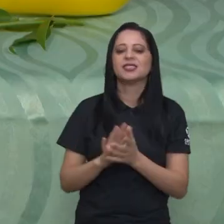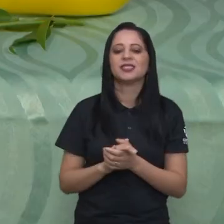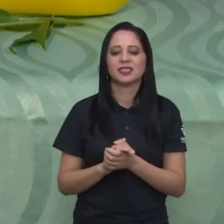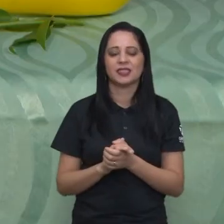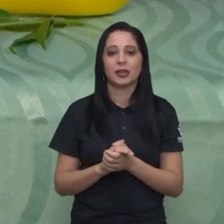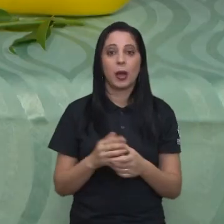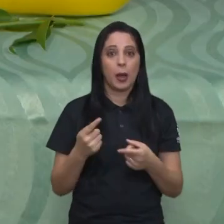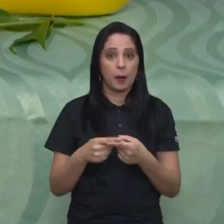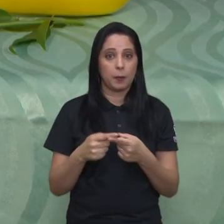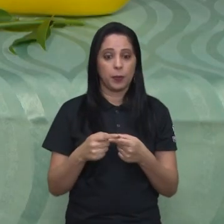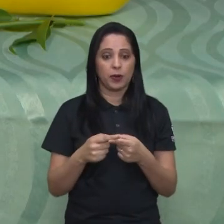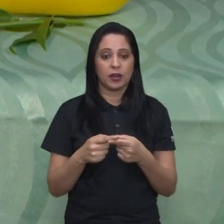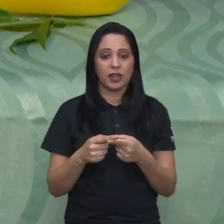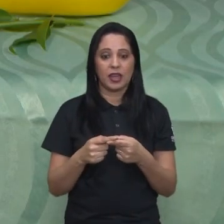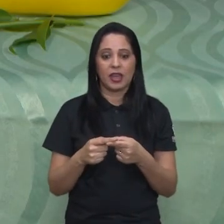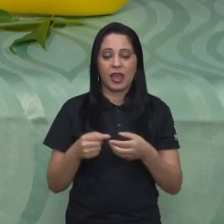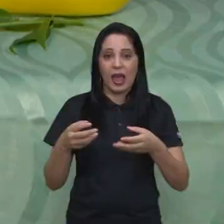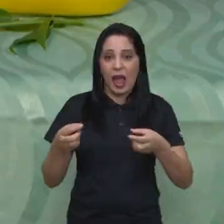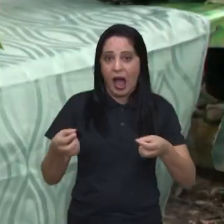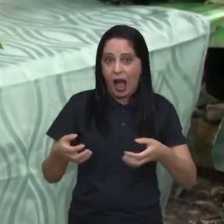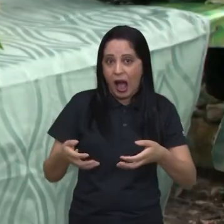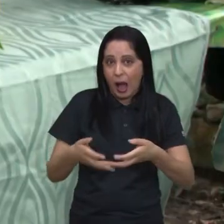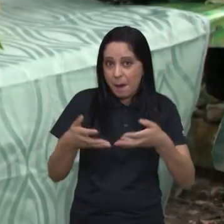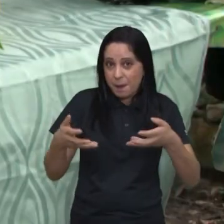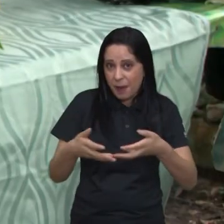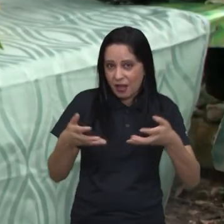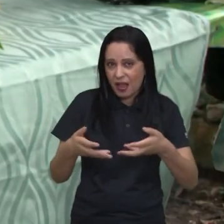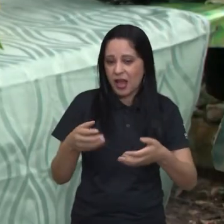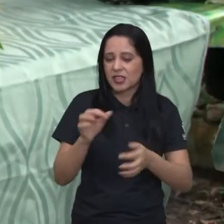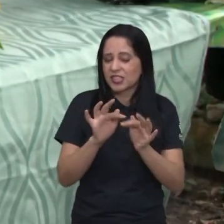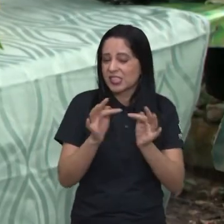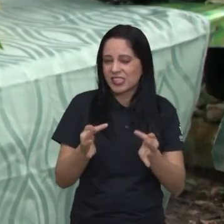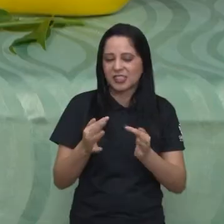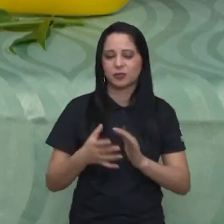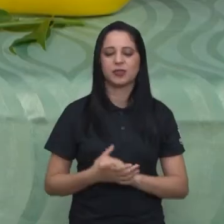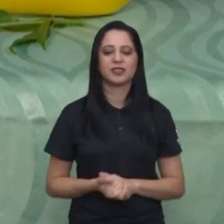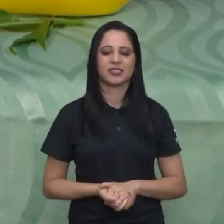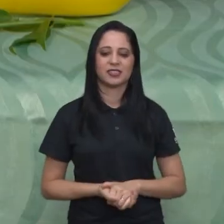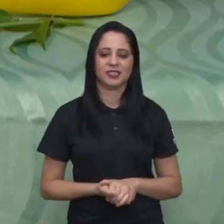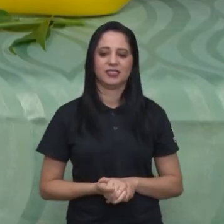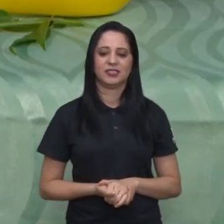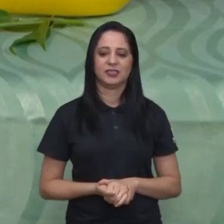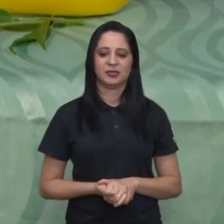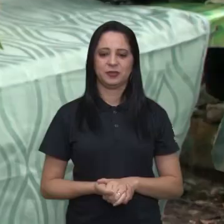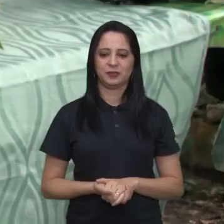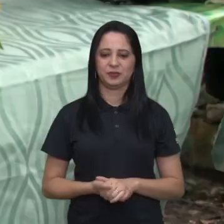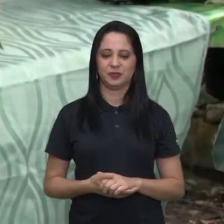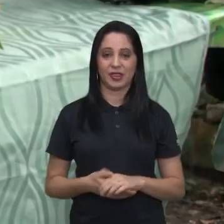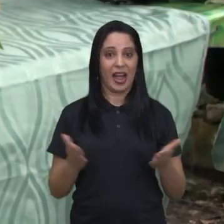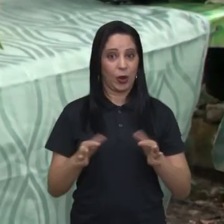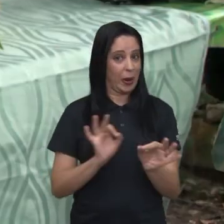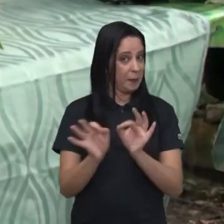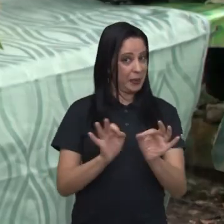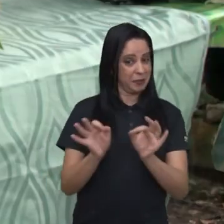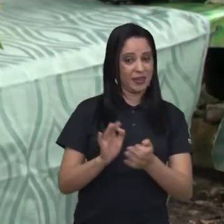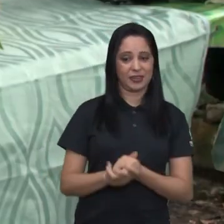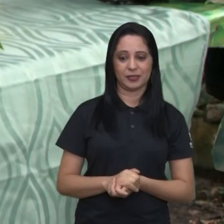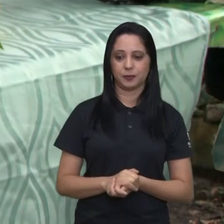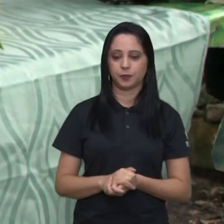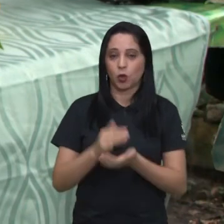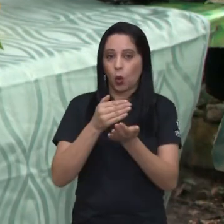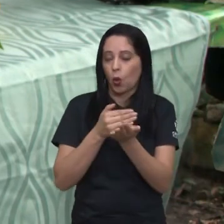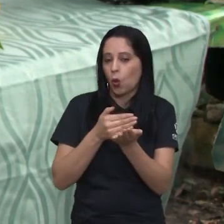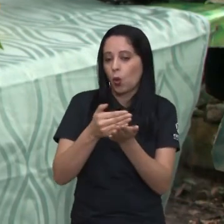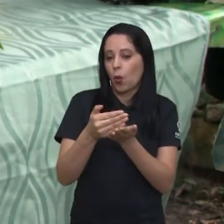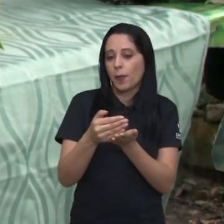com as folhas jovenzinhas da Ora Pro Nobis que podem ser comidas cruas. Beleza, então vamos lá. Vamos pro prato, de fato.